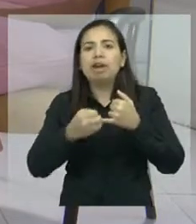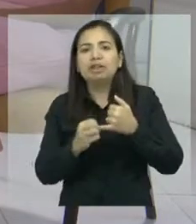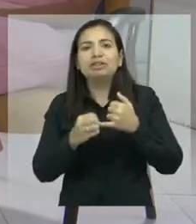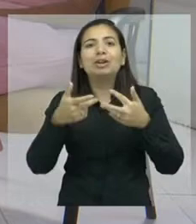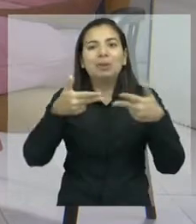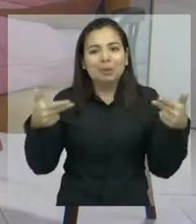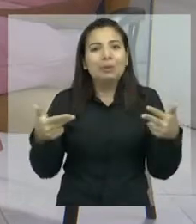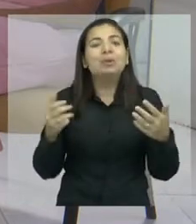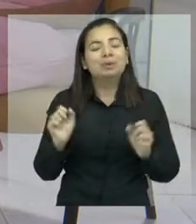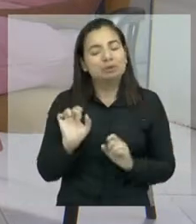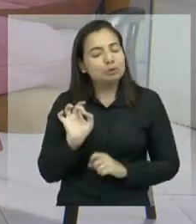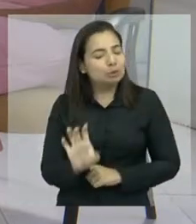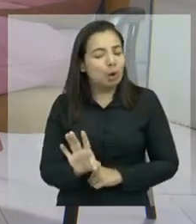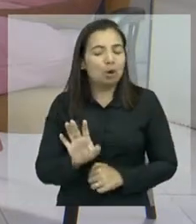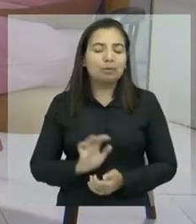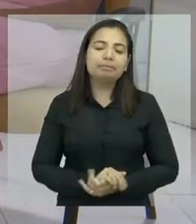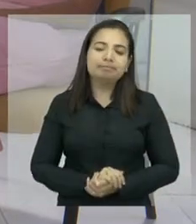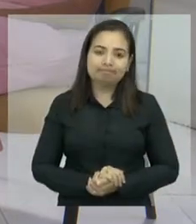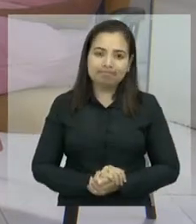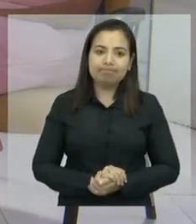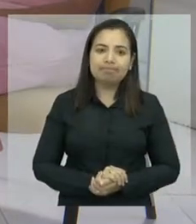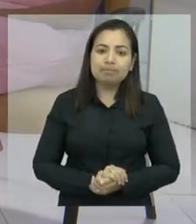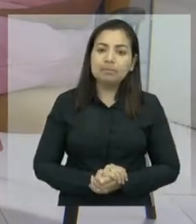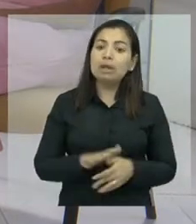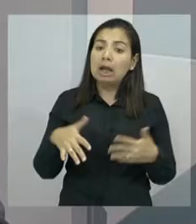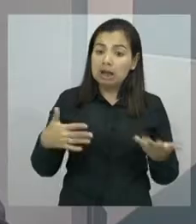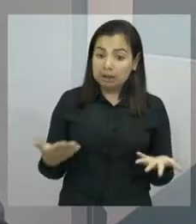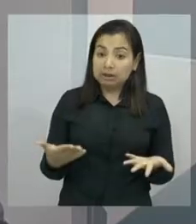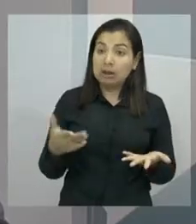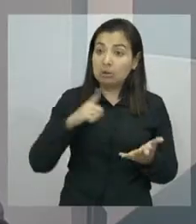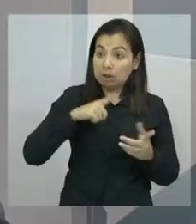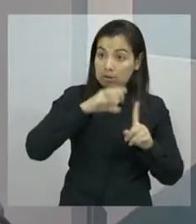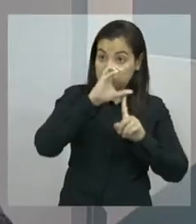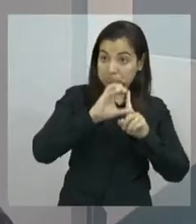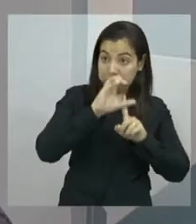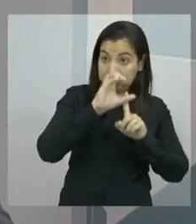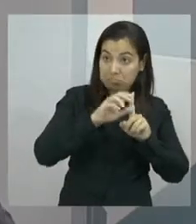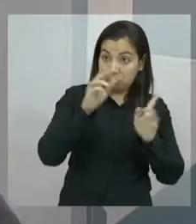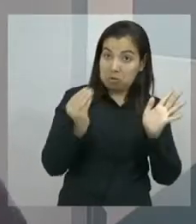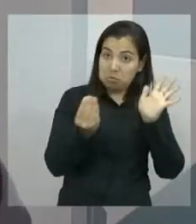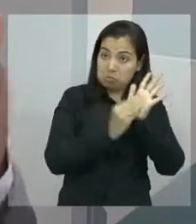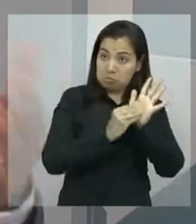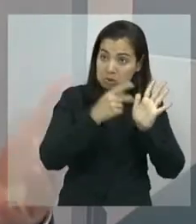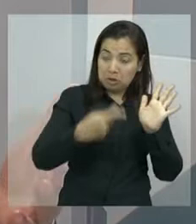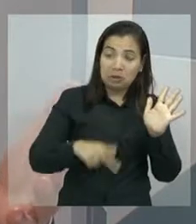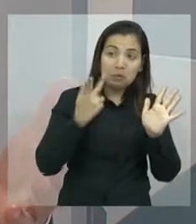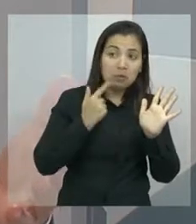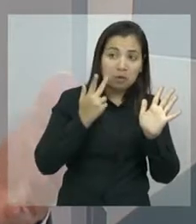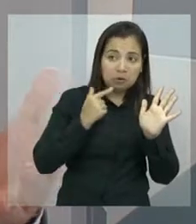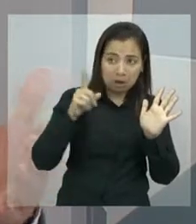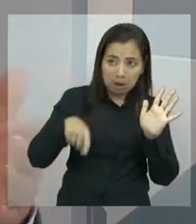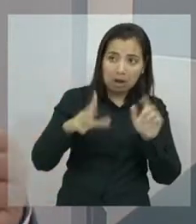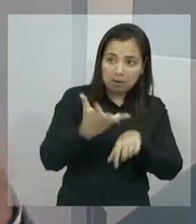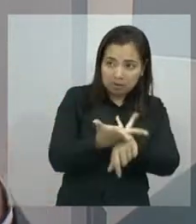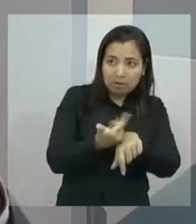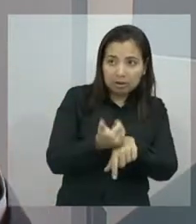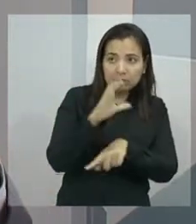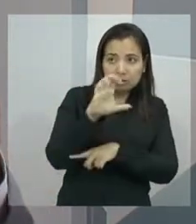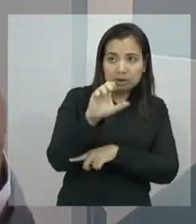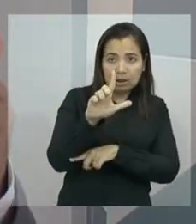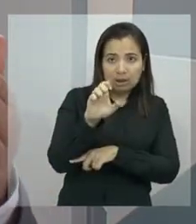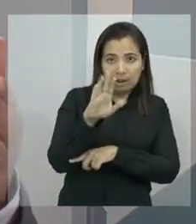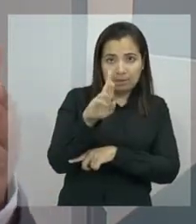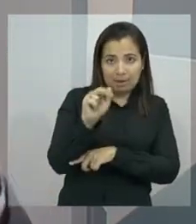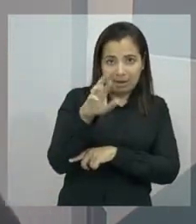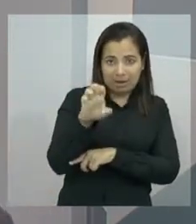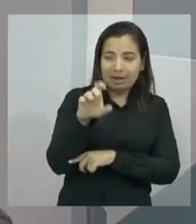Festival Celebrai, ele faz parte do calendário oficial do município de Fortaleza, que é um projeto, né, que foi do